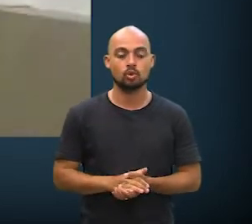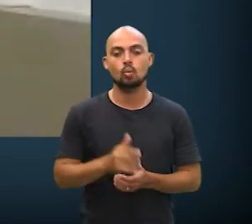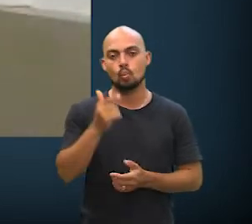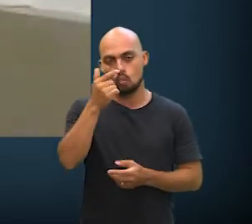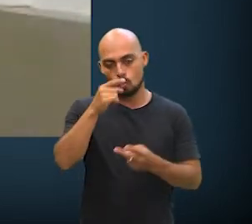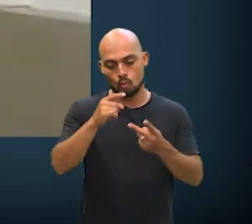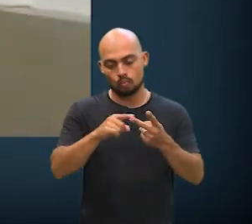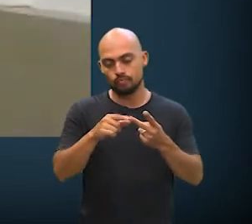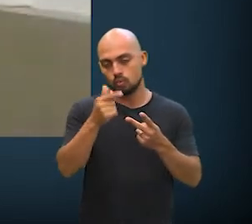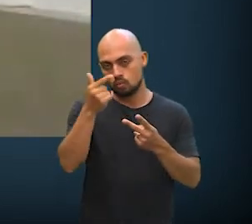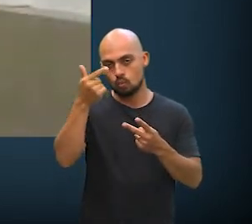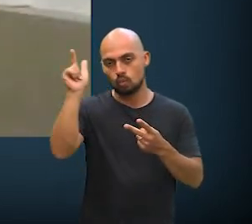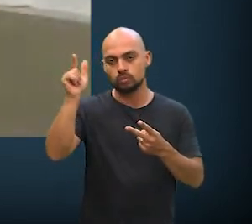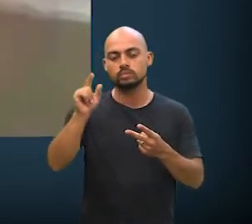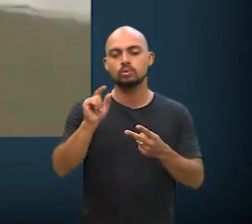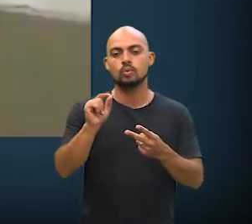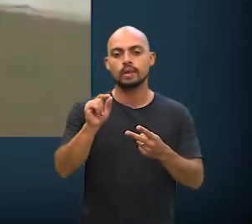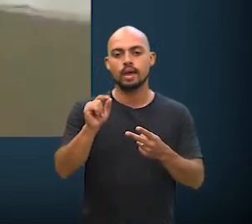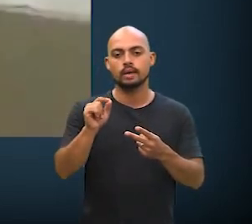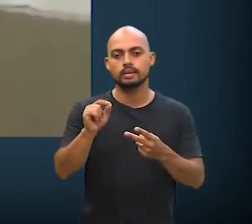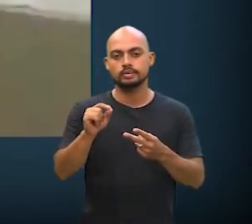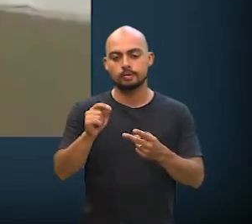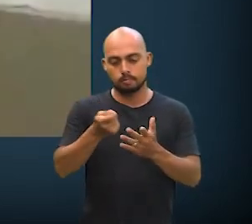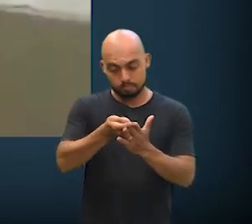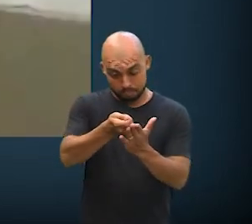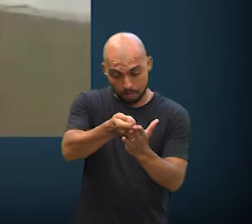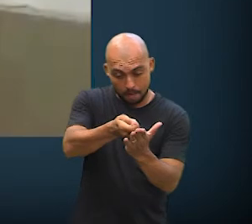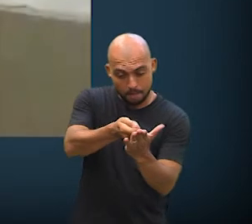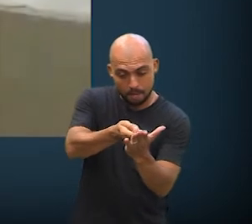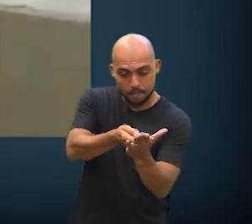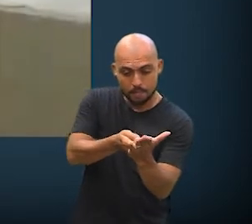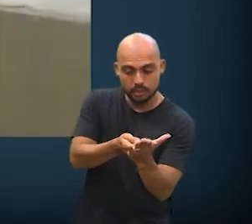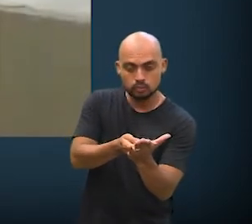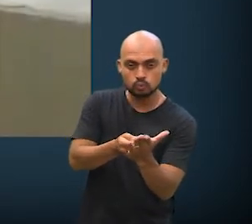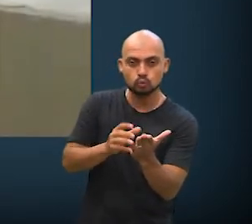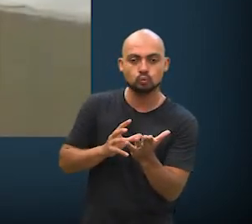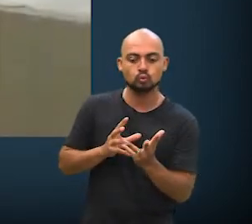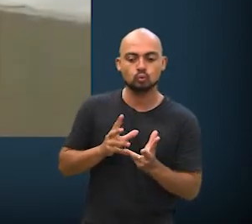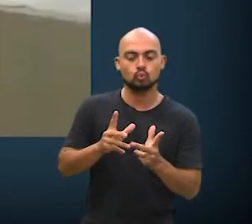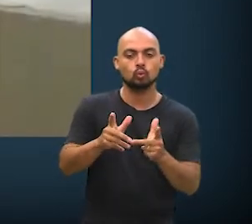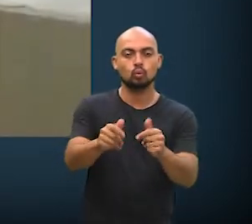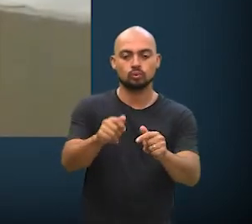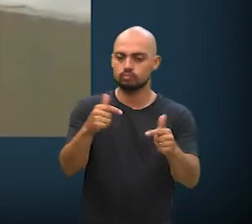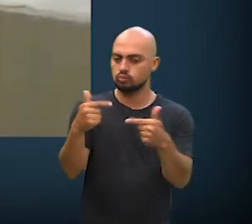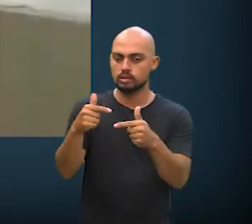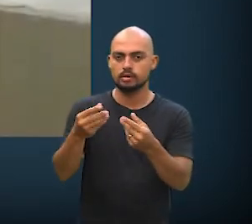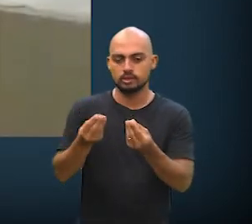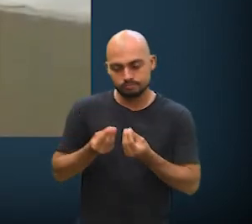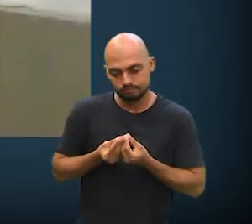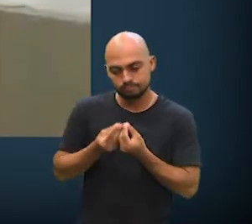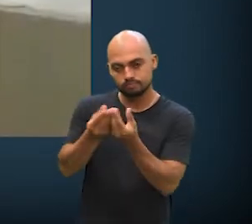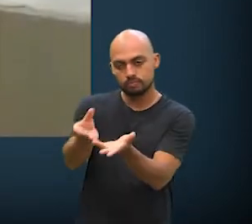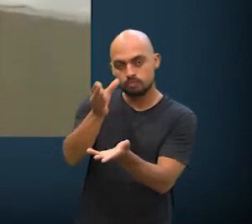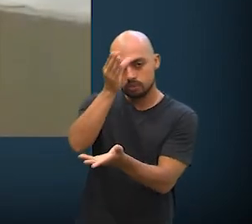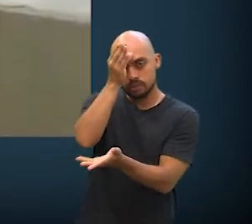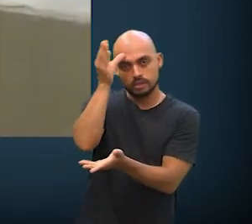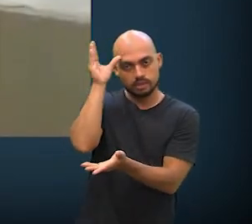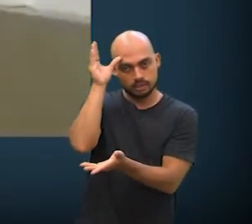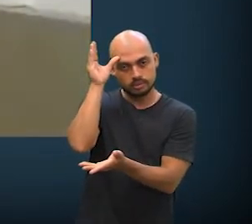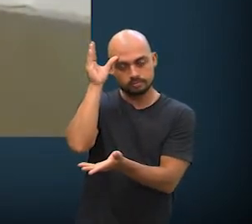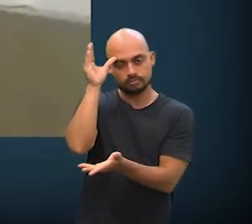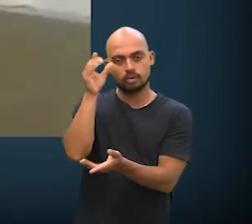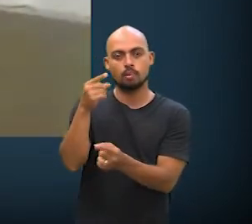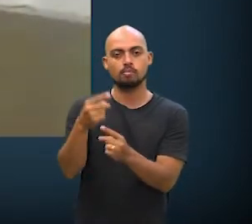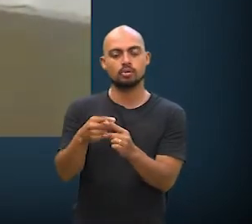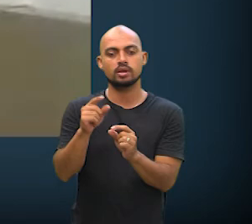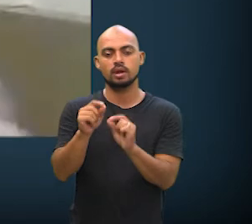questão é a gente entender, mapear tudo que é preciso para o produto chegar, o serviço chegar até o nosso cliente, né? Porque aí eu